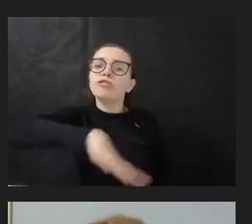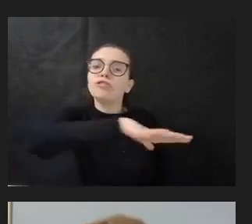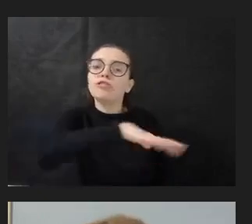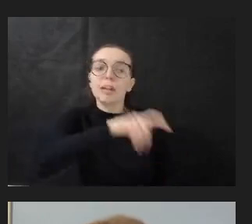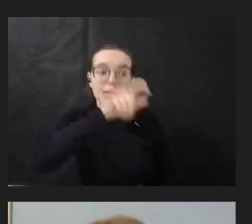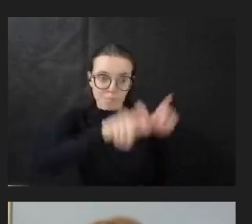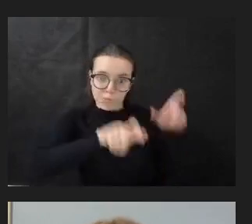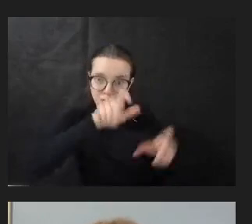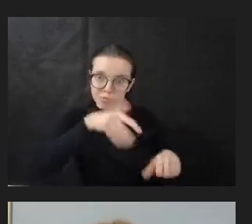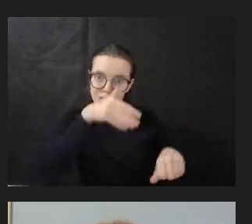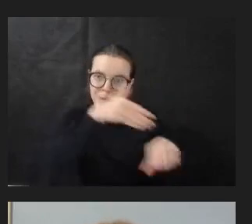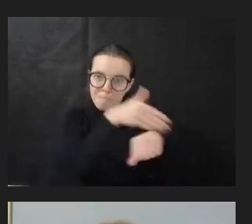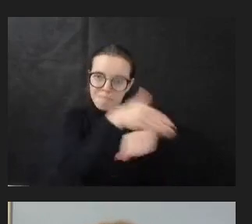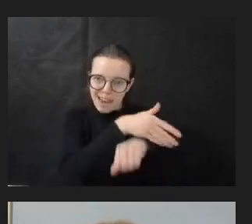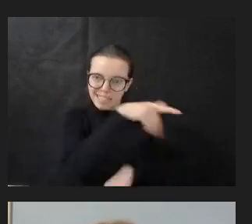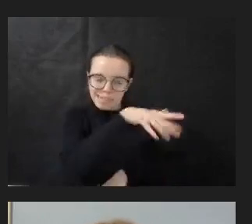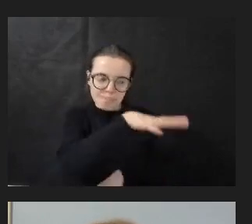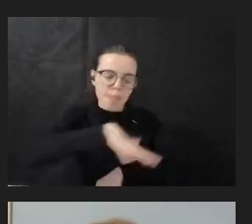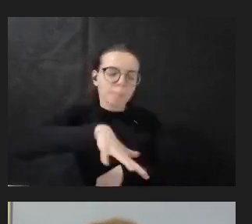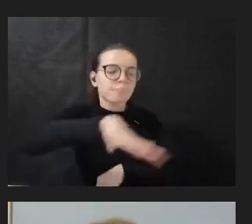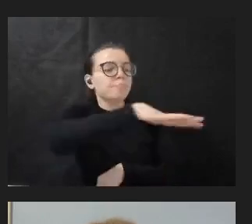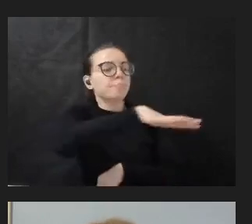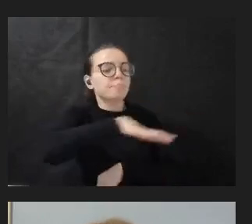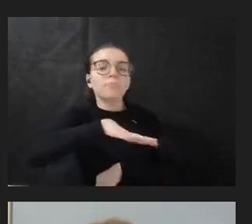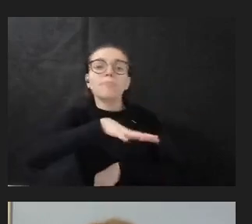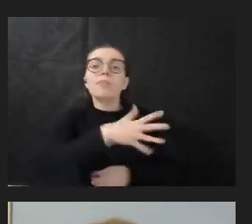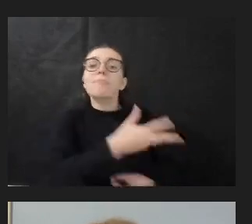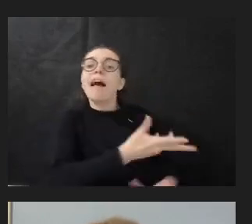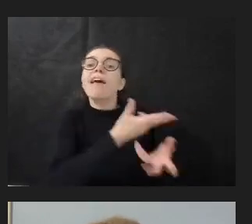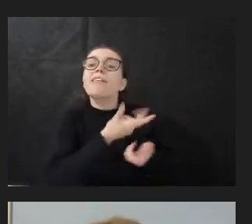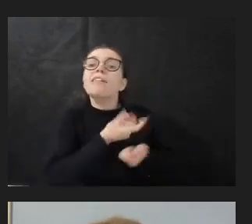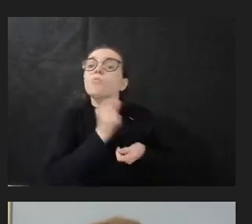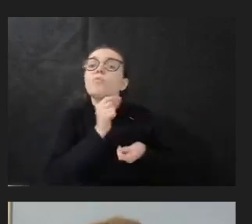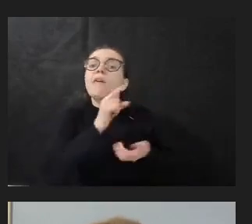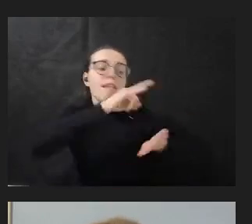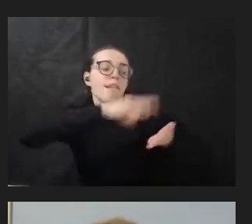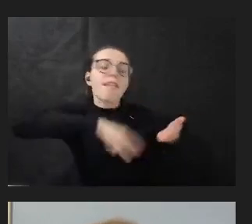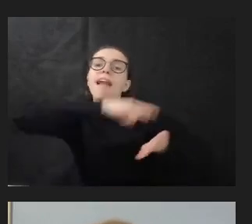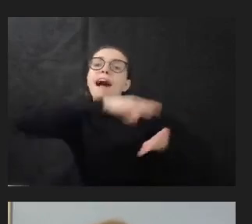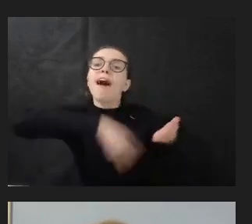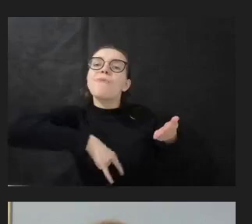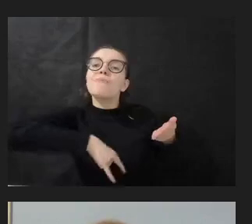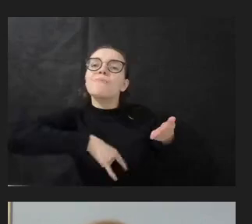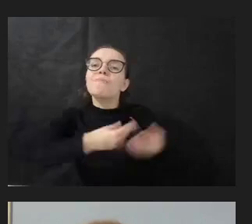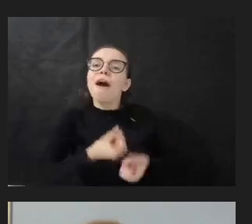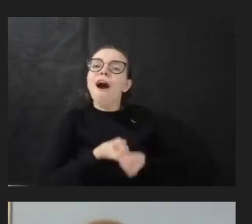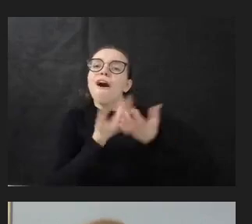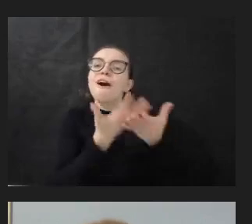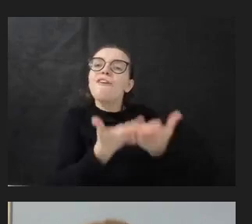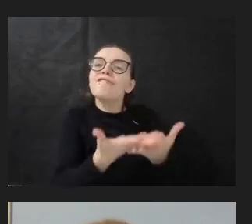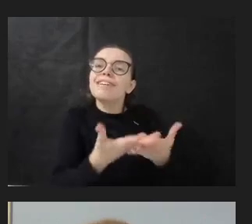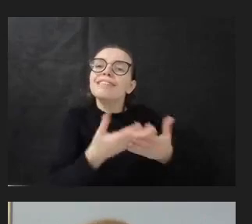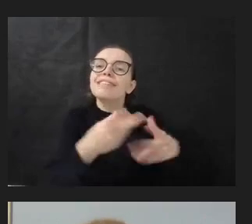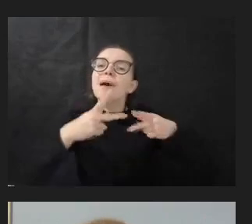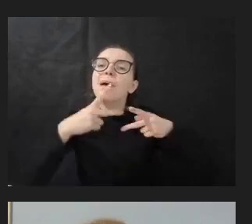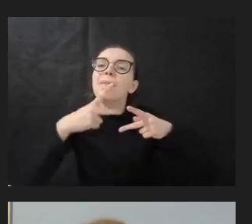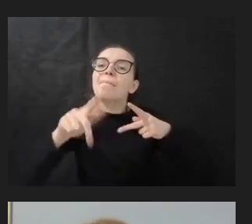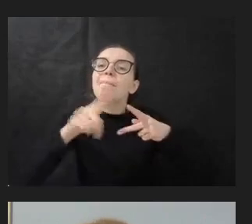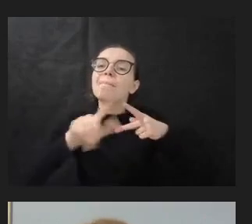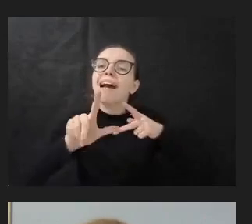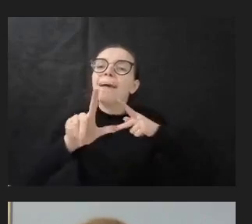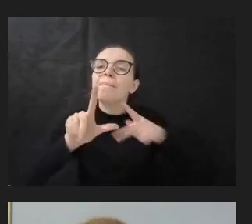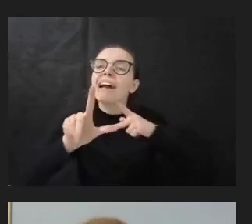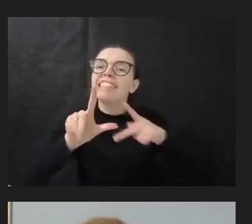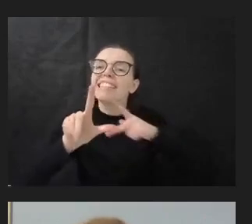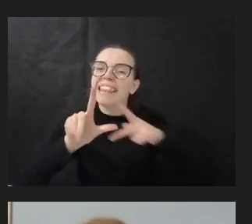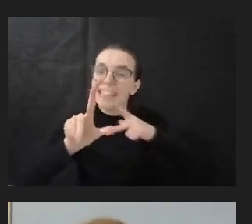esse espaço para receber laudo de passe livre, né? E eu, como uma pessoa